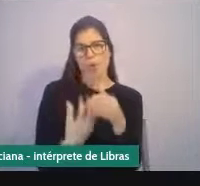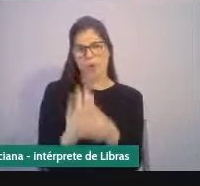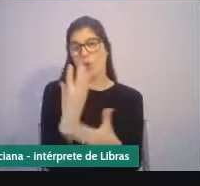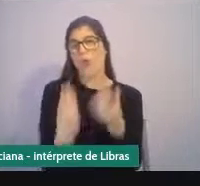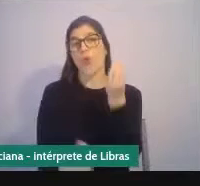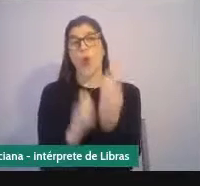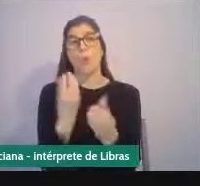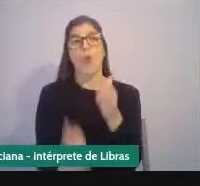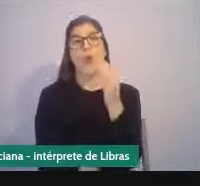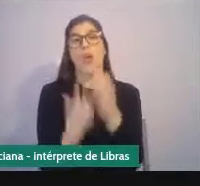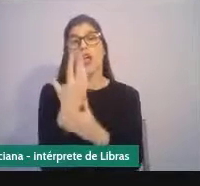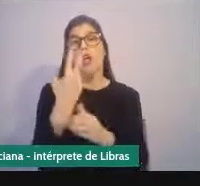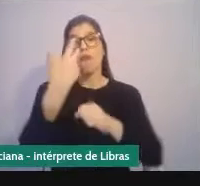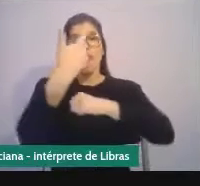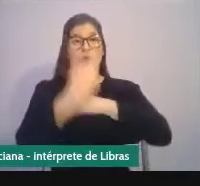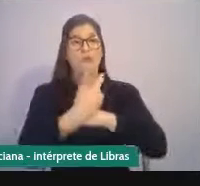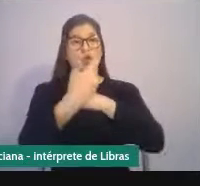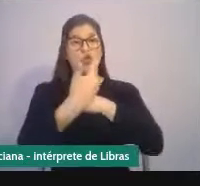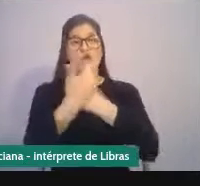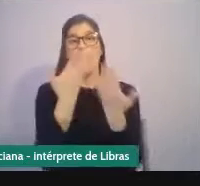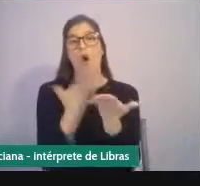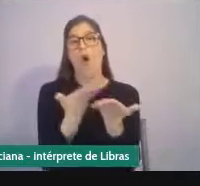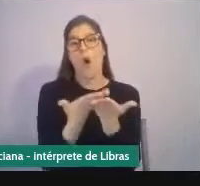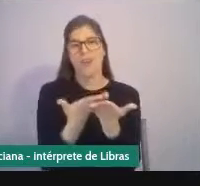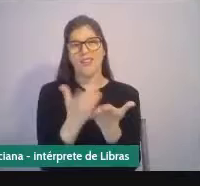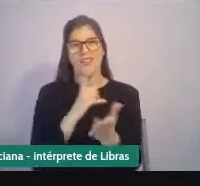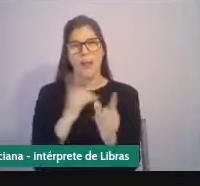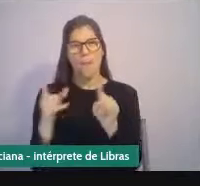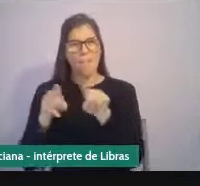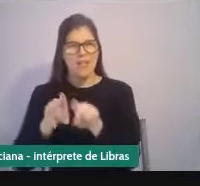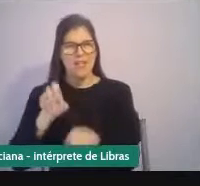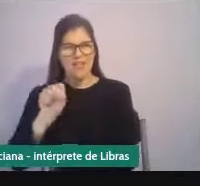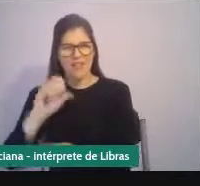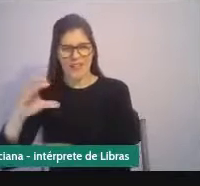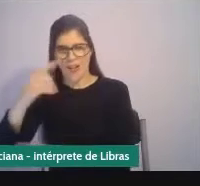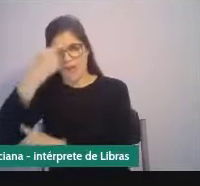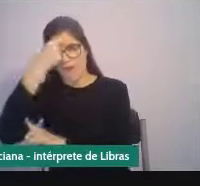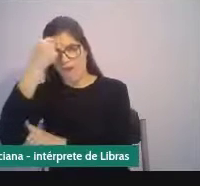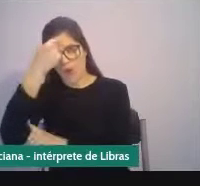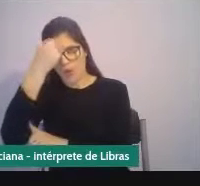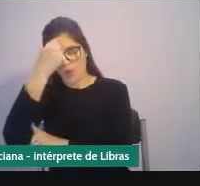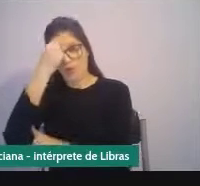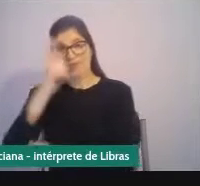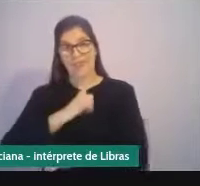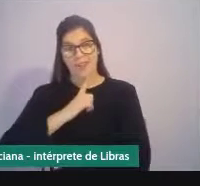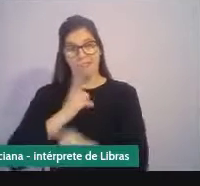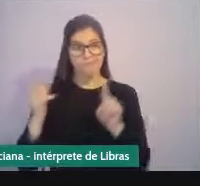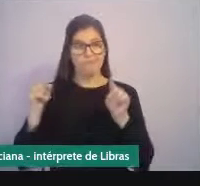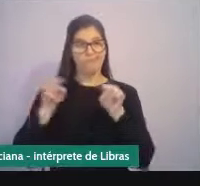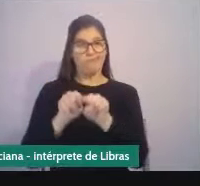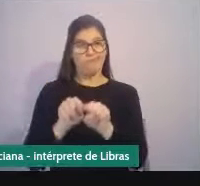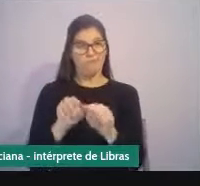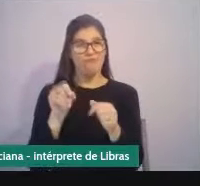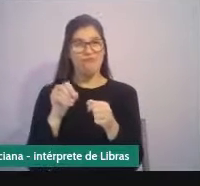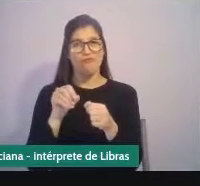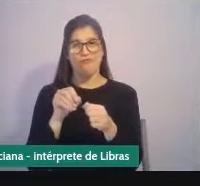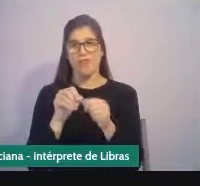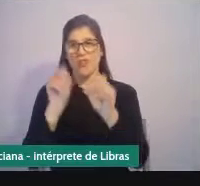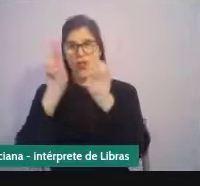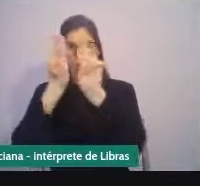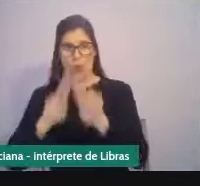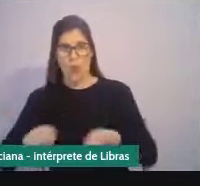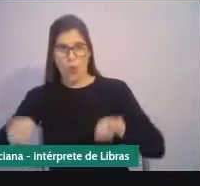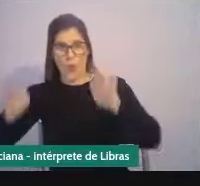foi em parceria com a Universidade Federal de Santa Catarina, com o Núcleo de Tecnologia do Colégio de Aplicação. Então, nesse curso, os